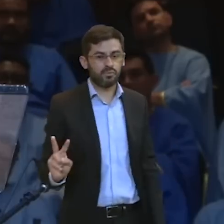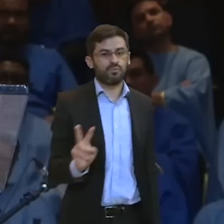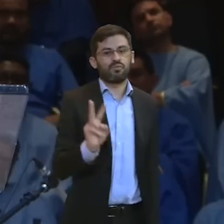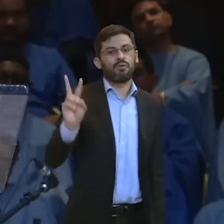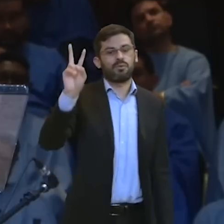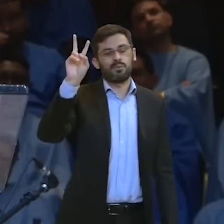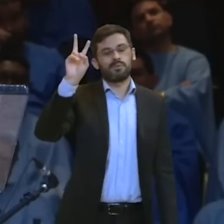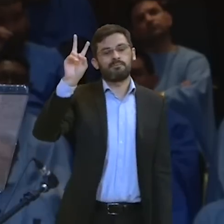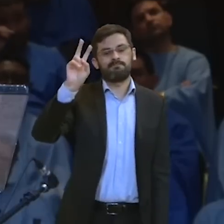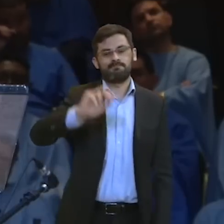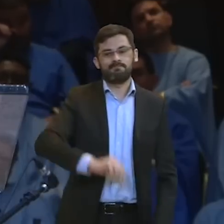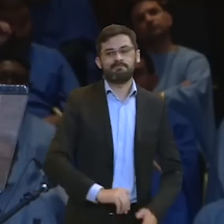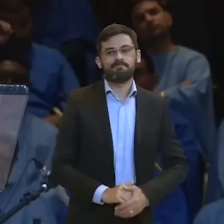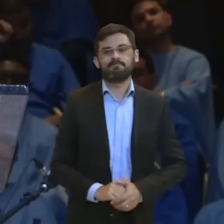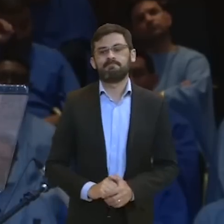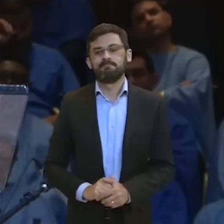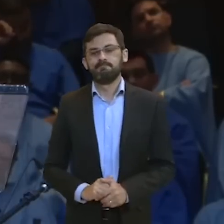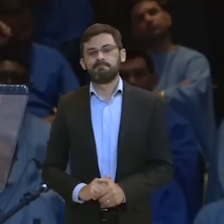valores.